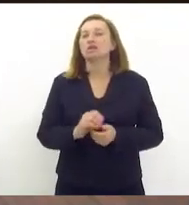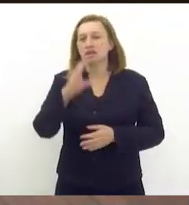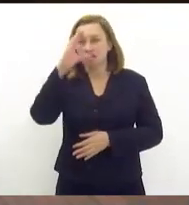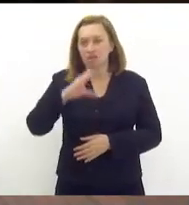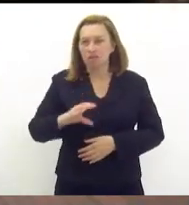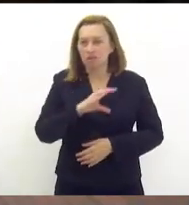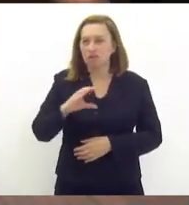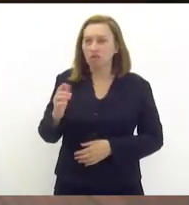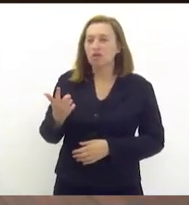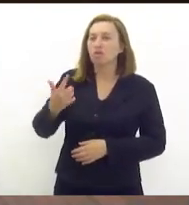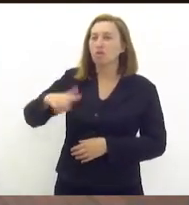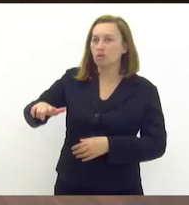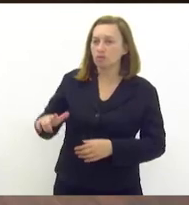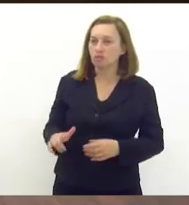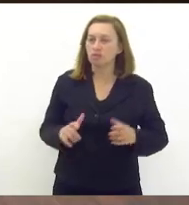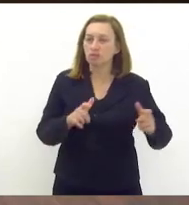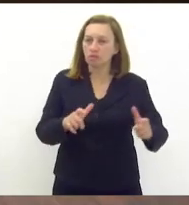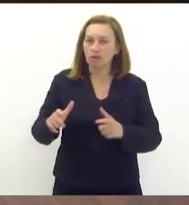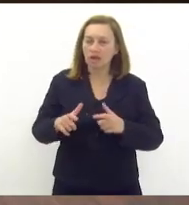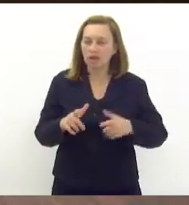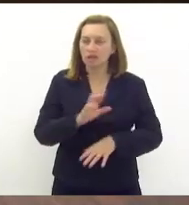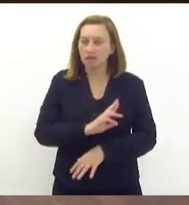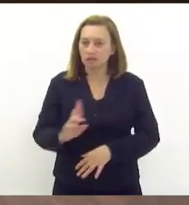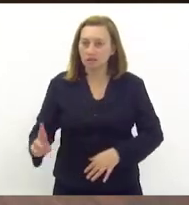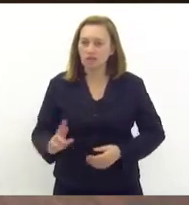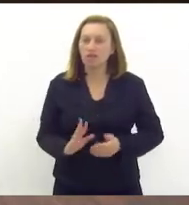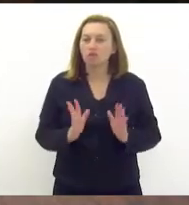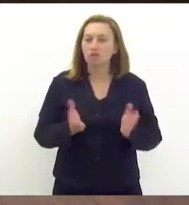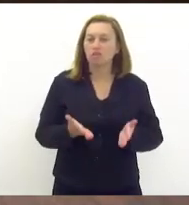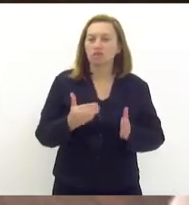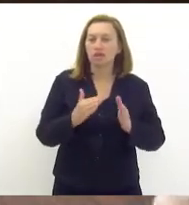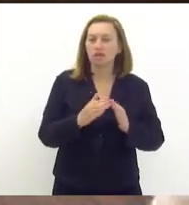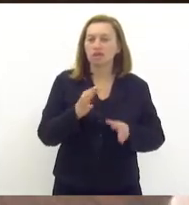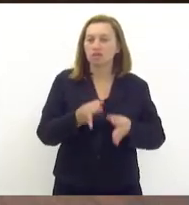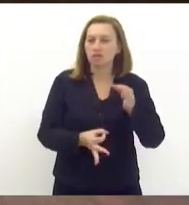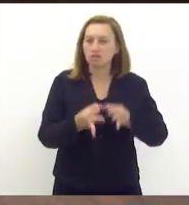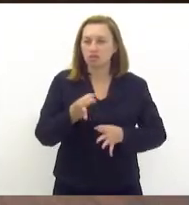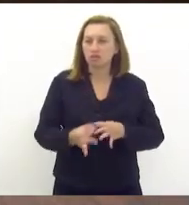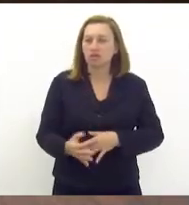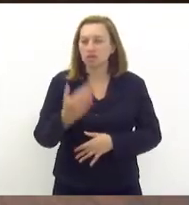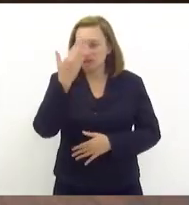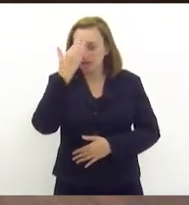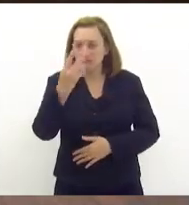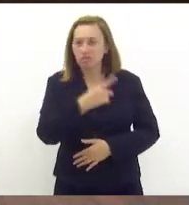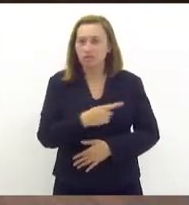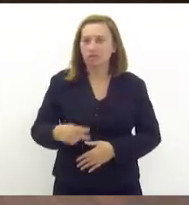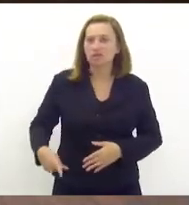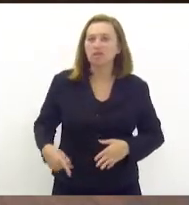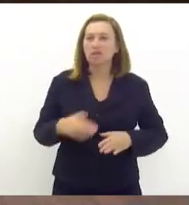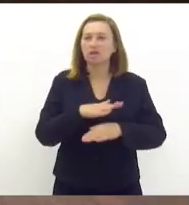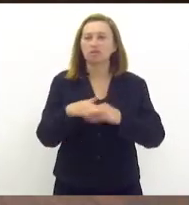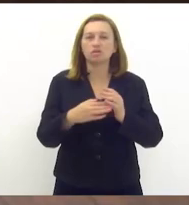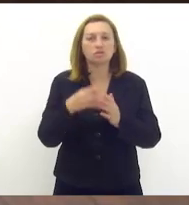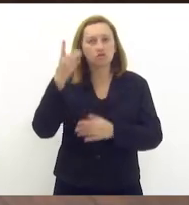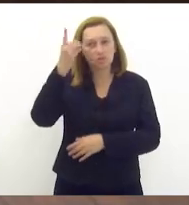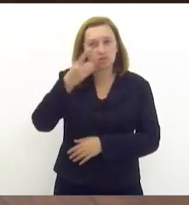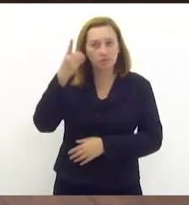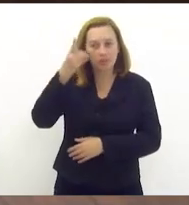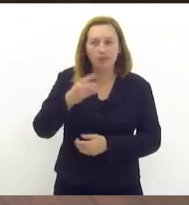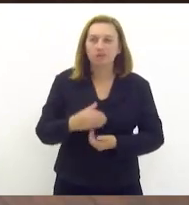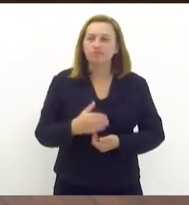Então hoje essa casa Faz justiça eu quero agradecer o nosso Presidente agradecer a todos os deputados e deputadas